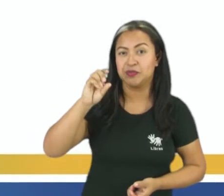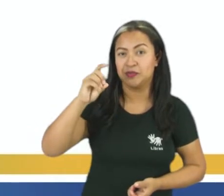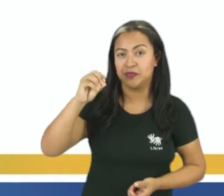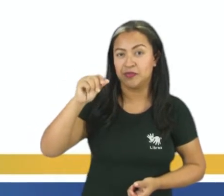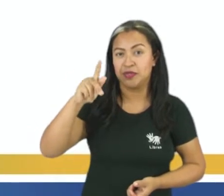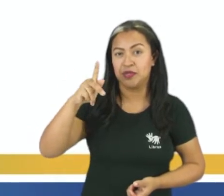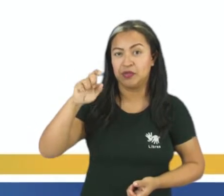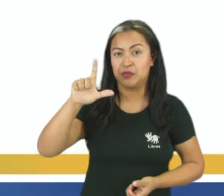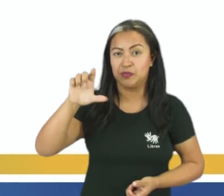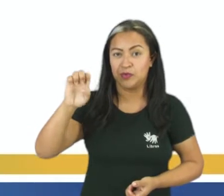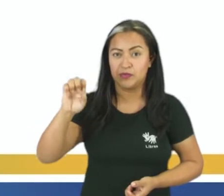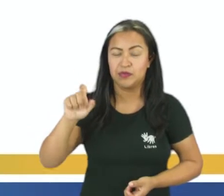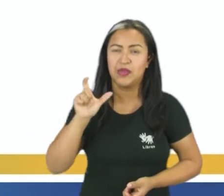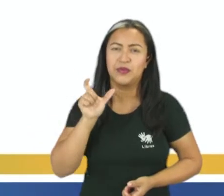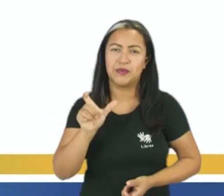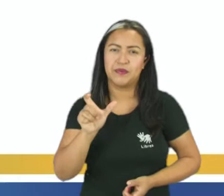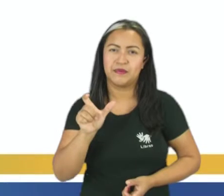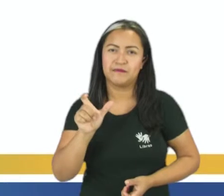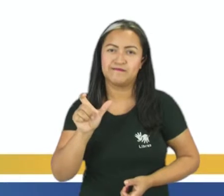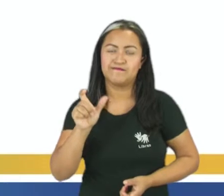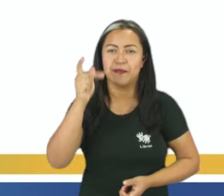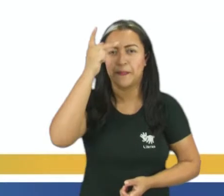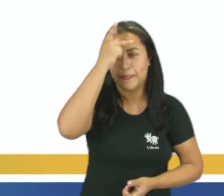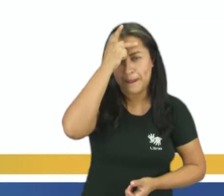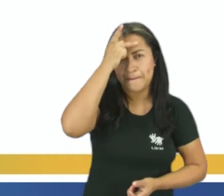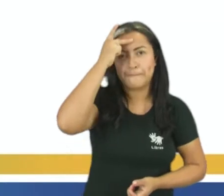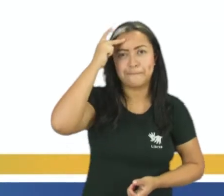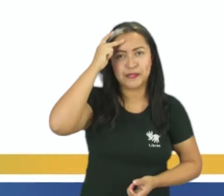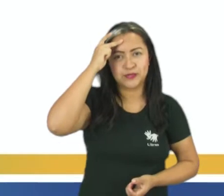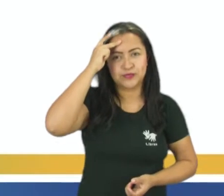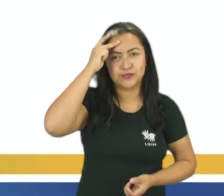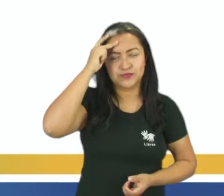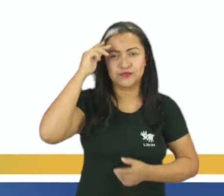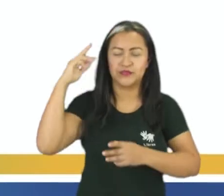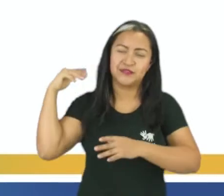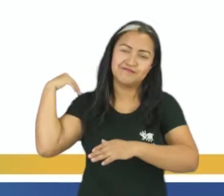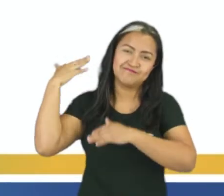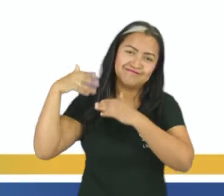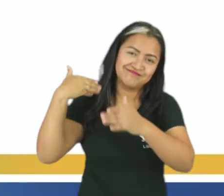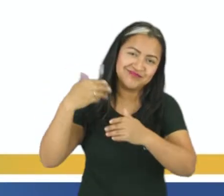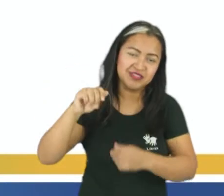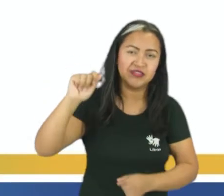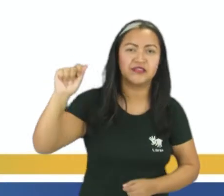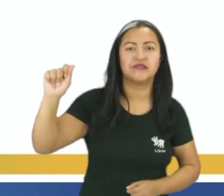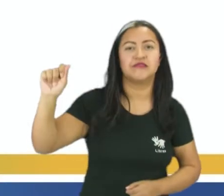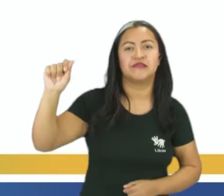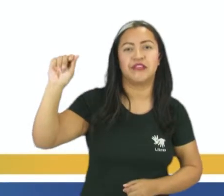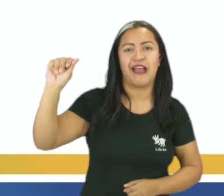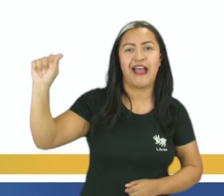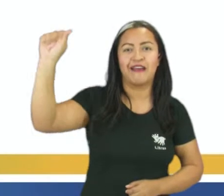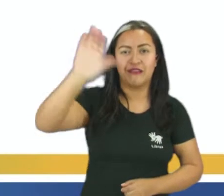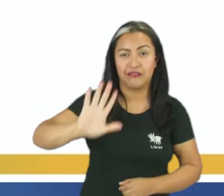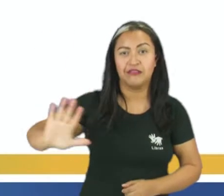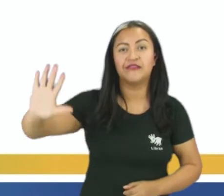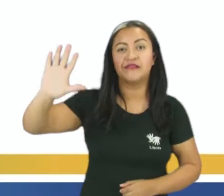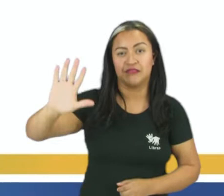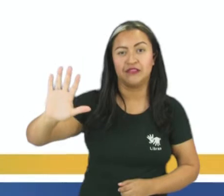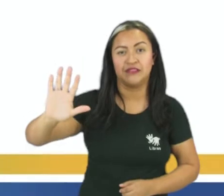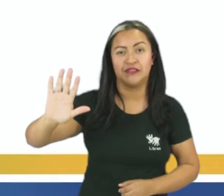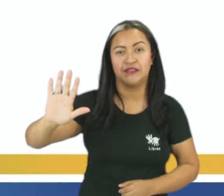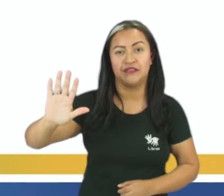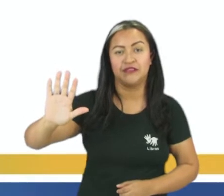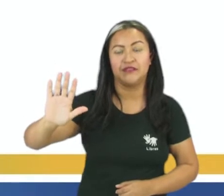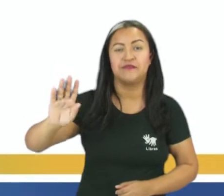vezes utilizado como sinônimo de pessoas de ascendência africana, né, em particular aí da África subsaariana, né, que é mais a